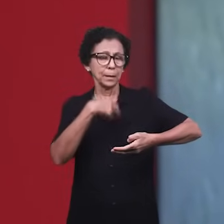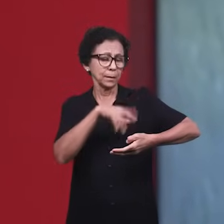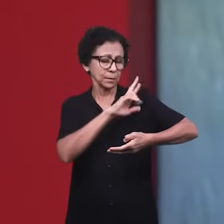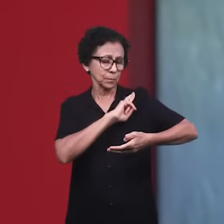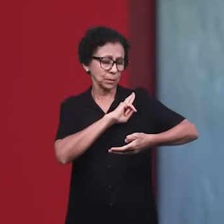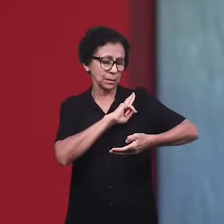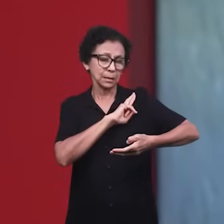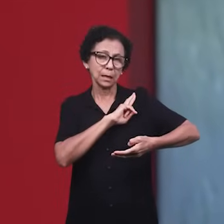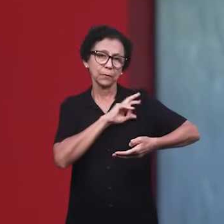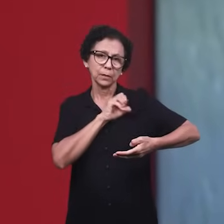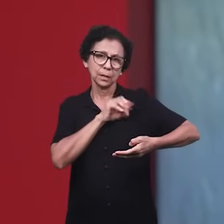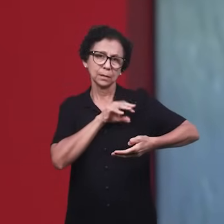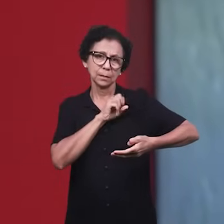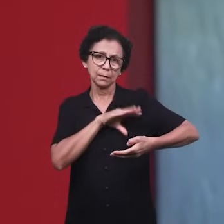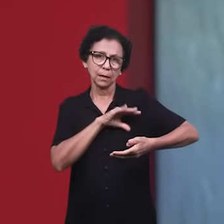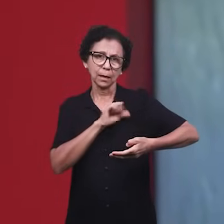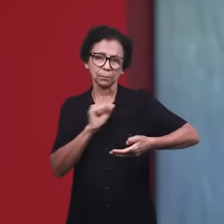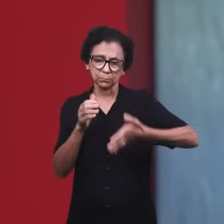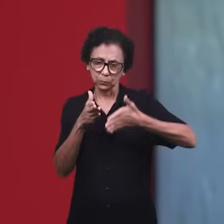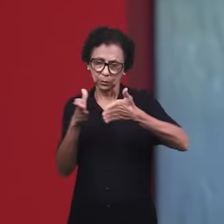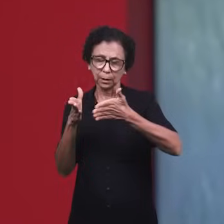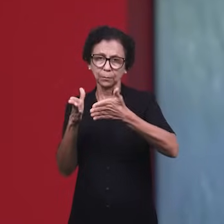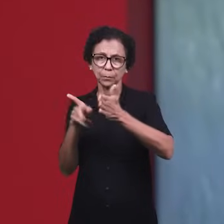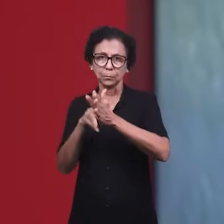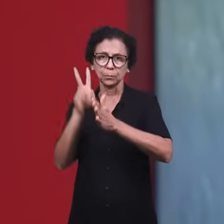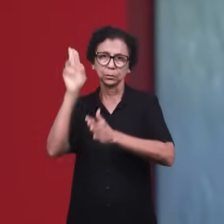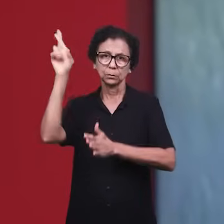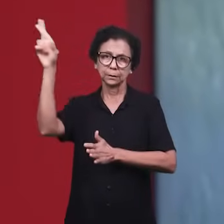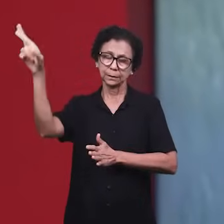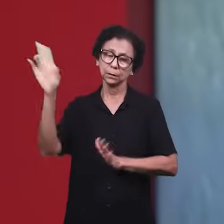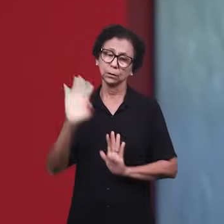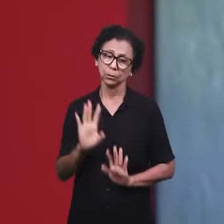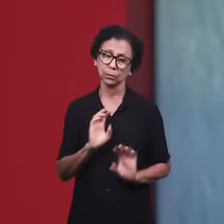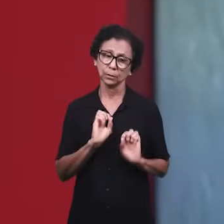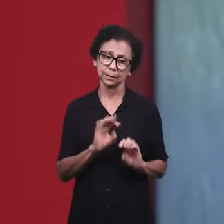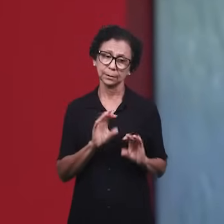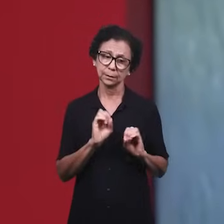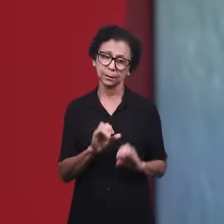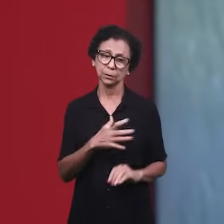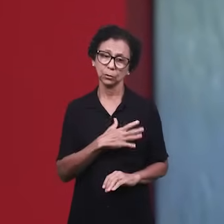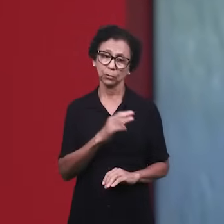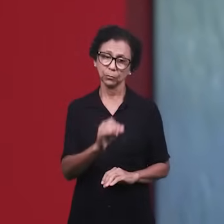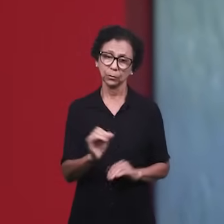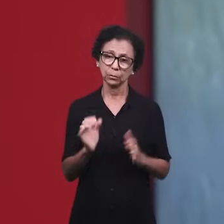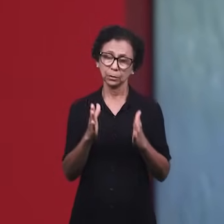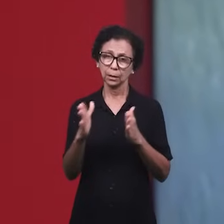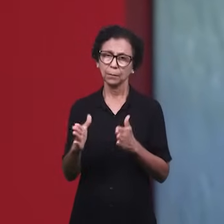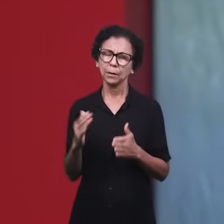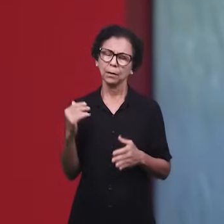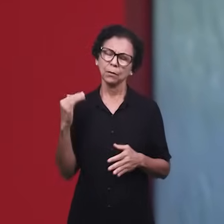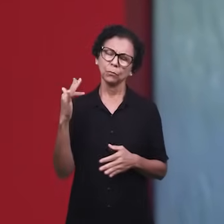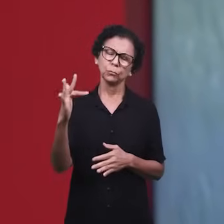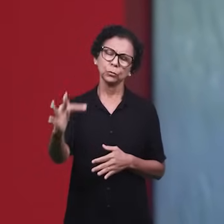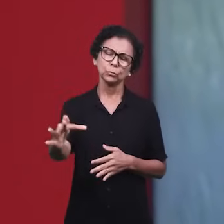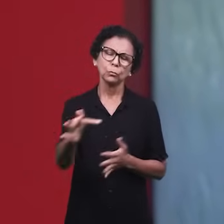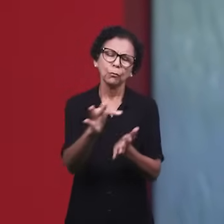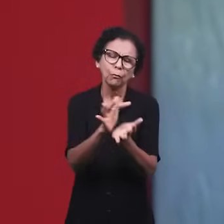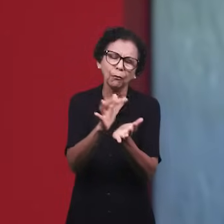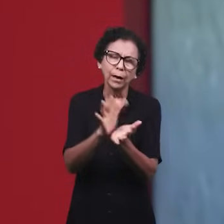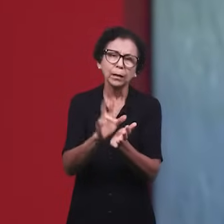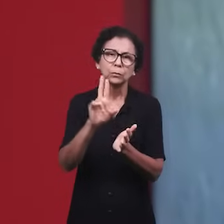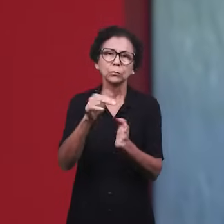instruir o menino no caminho é o que a palavra diz né instrui o menino no caminho que ele deve andar e até quando for velho não se afastará